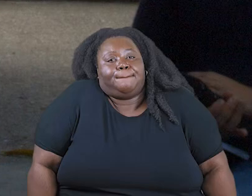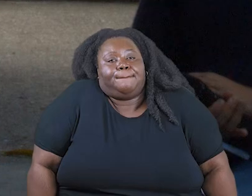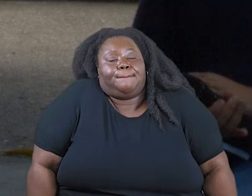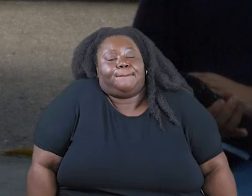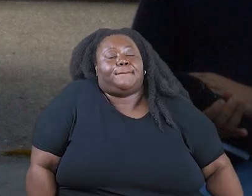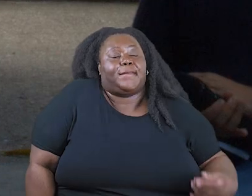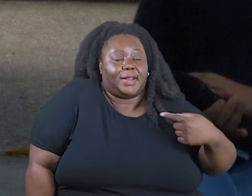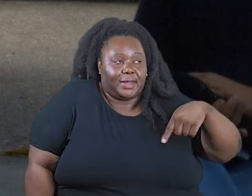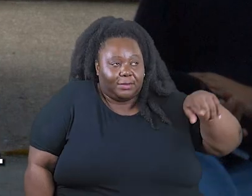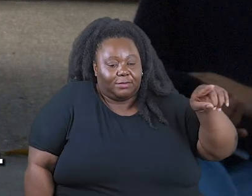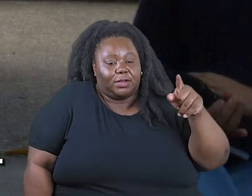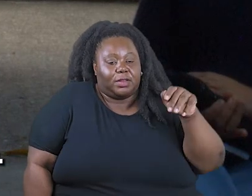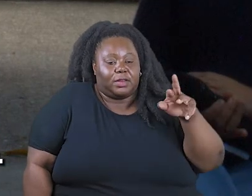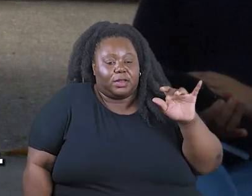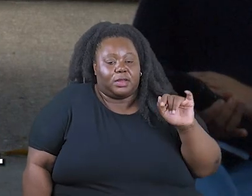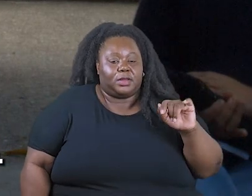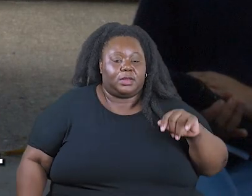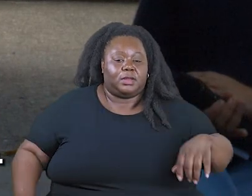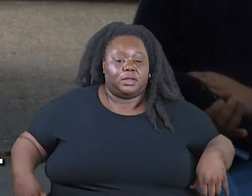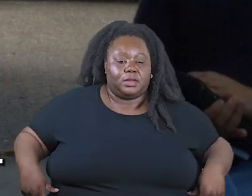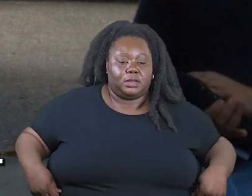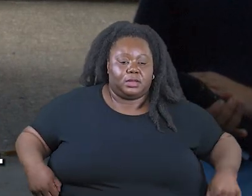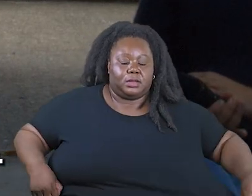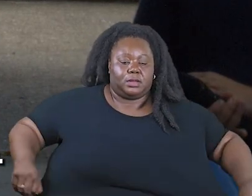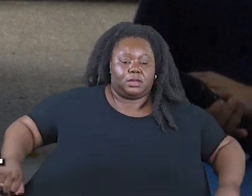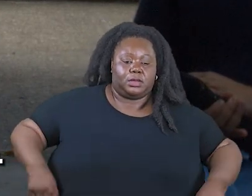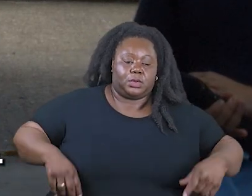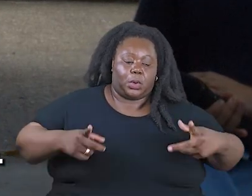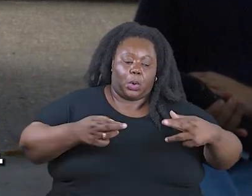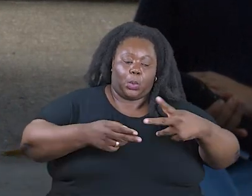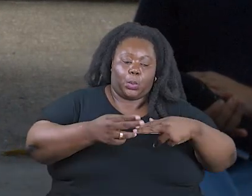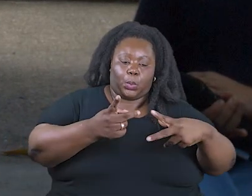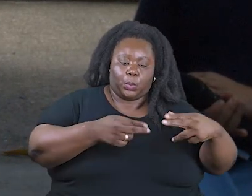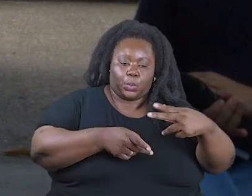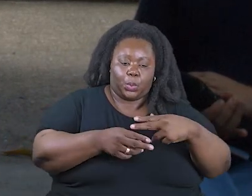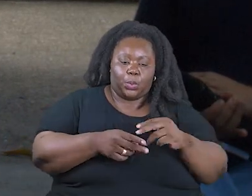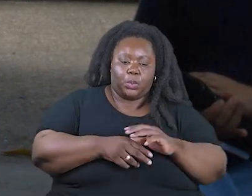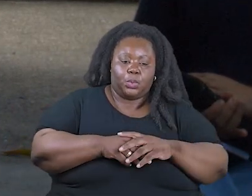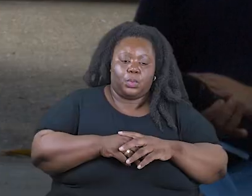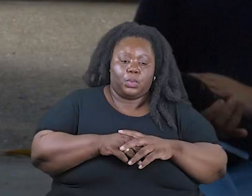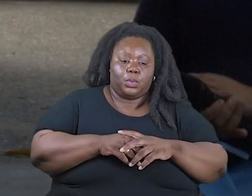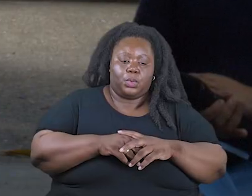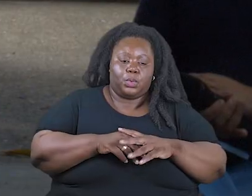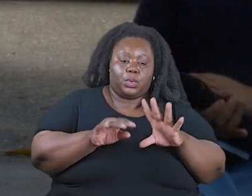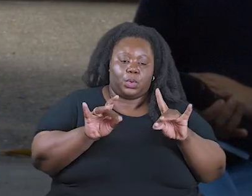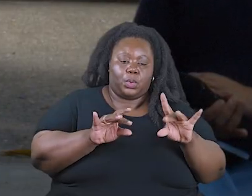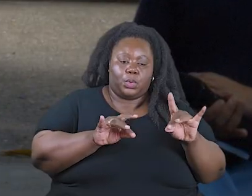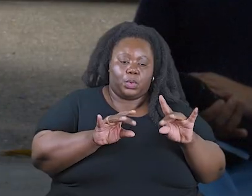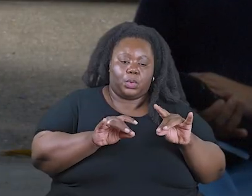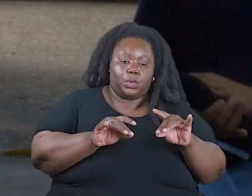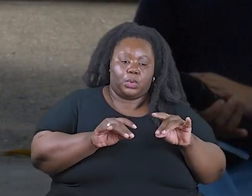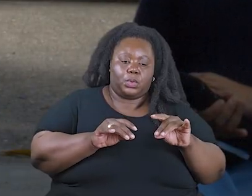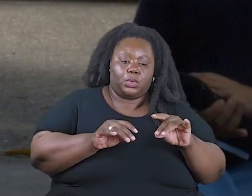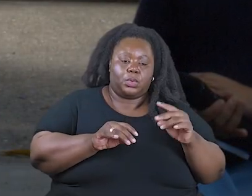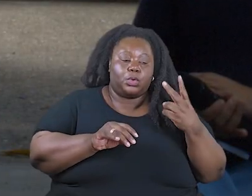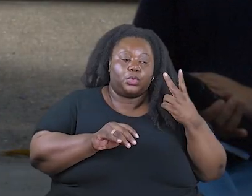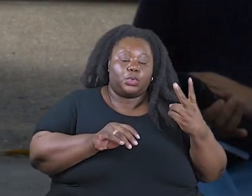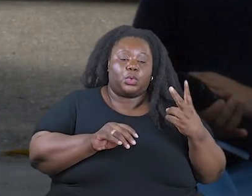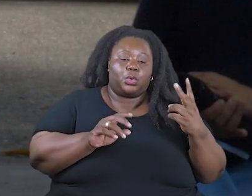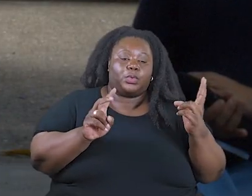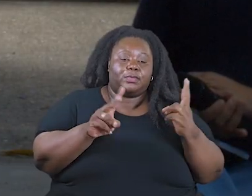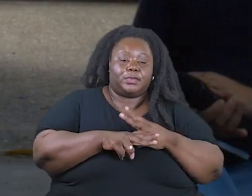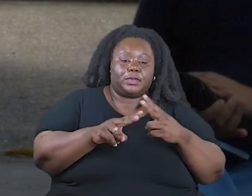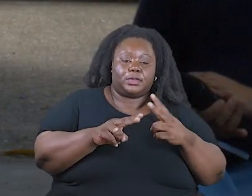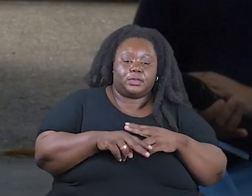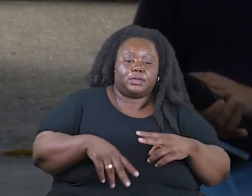levou na gráfica, refilou o papel, cortou tudo do mesmo tamanho. Eles colocaram numa sala com 2 ventiladores